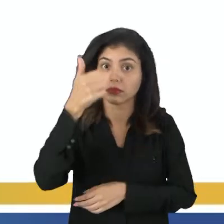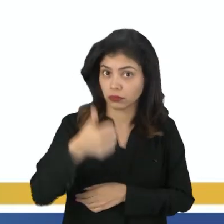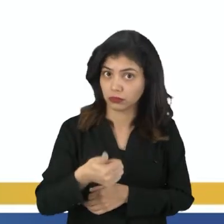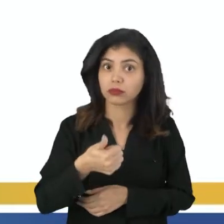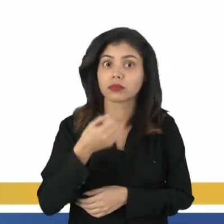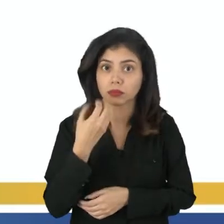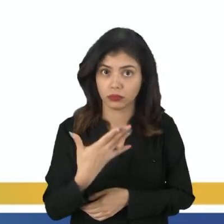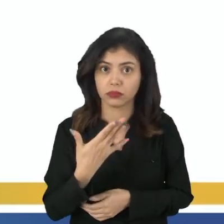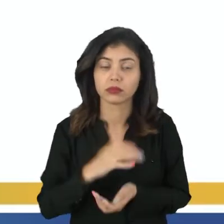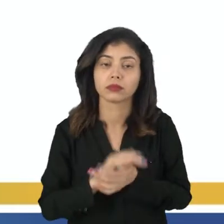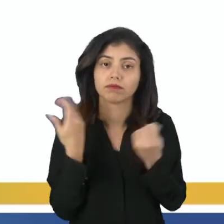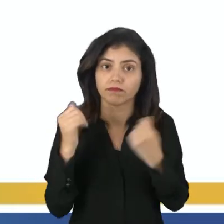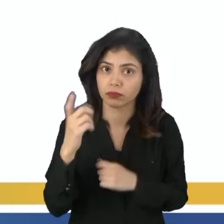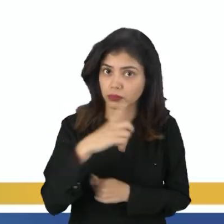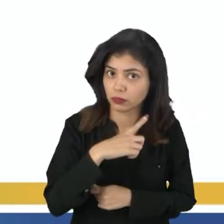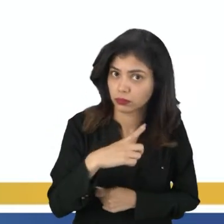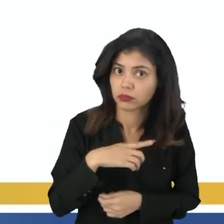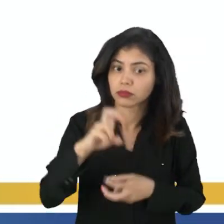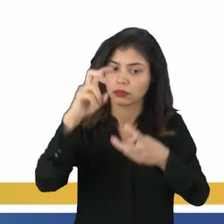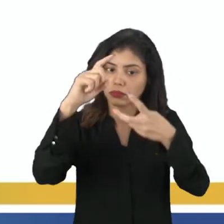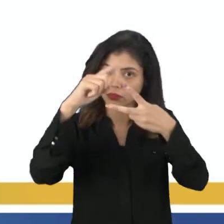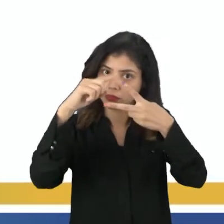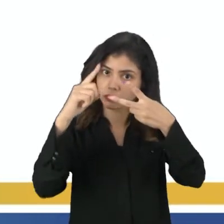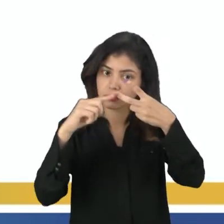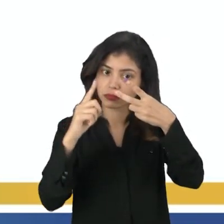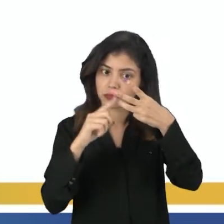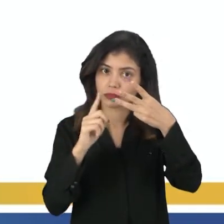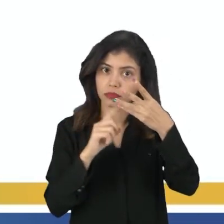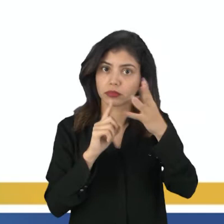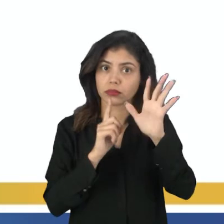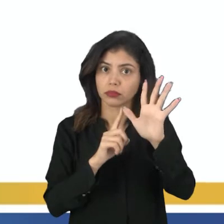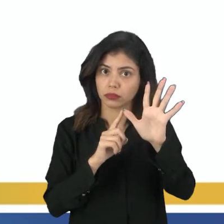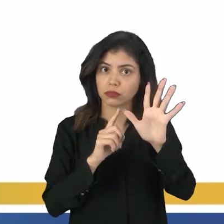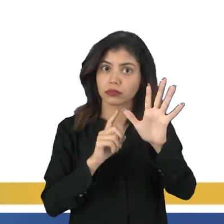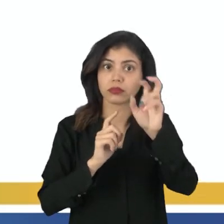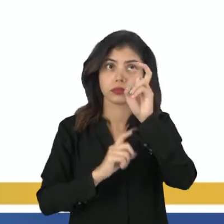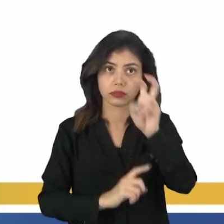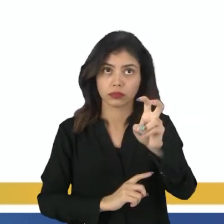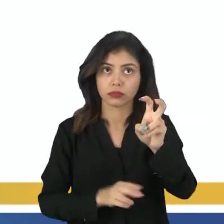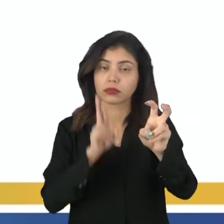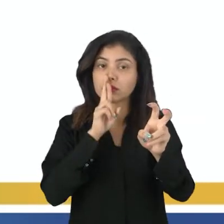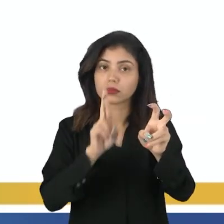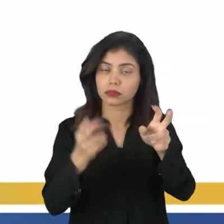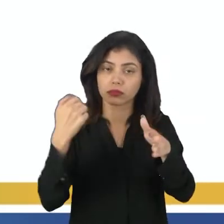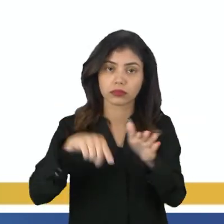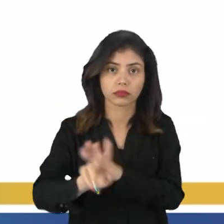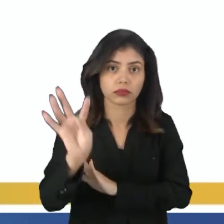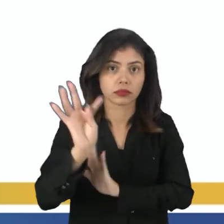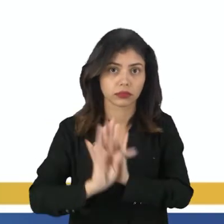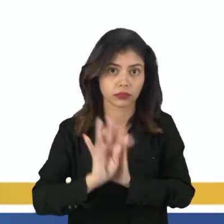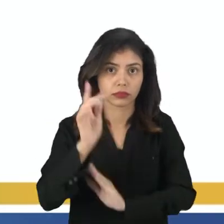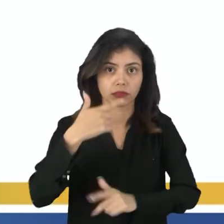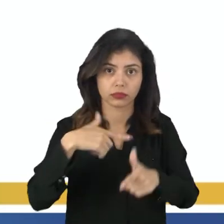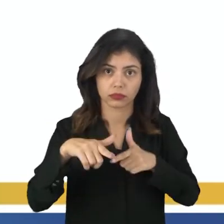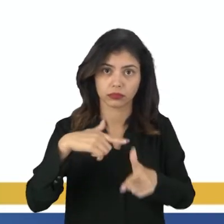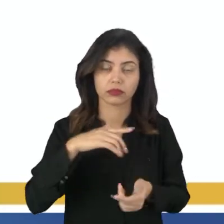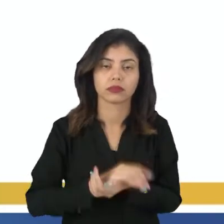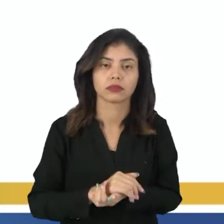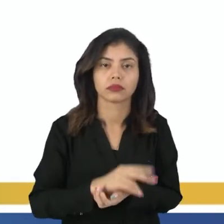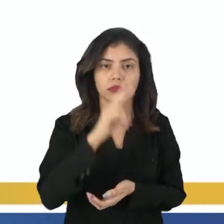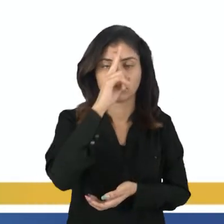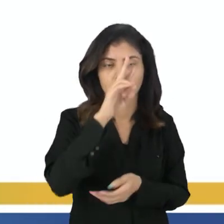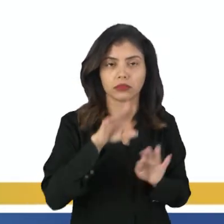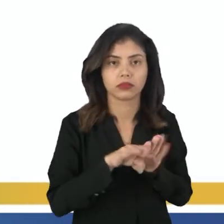validadas, é necessário que haja esses 5 tópicos respondidos dentro do trabalho. Mas vale